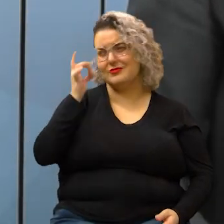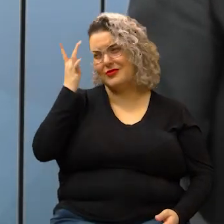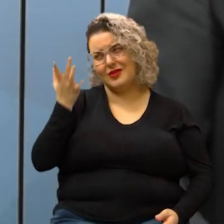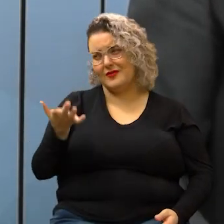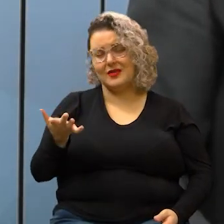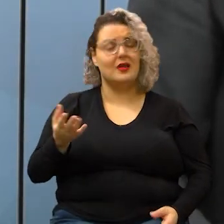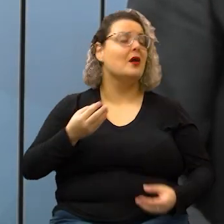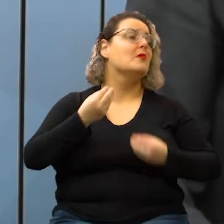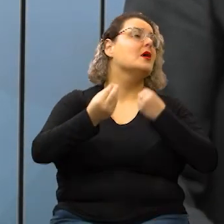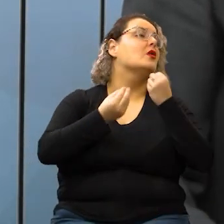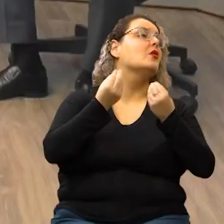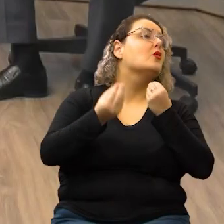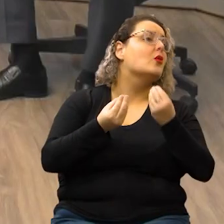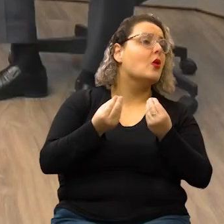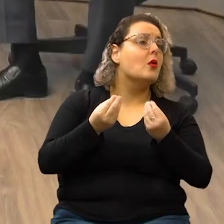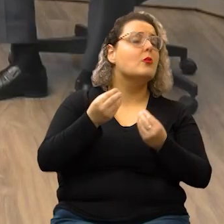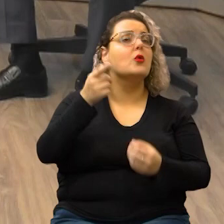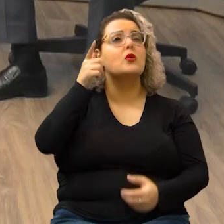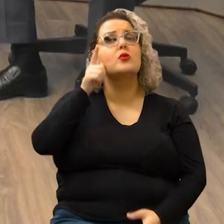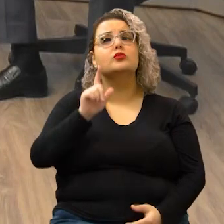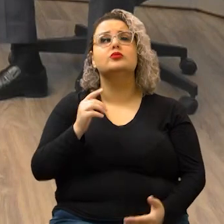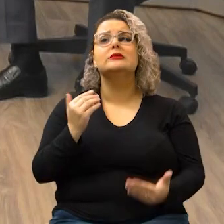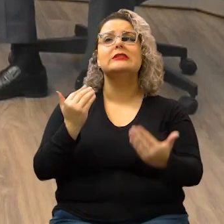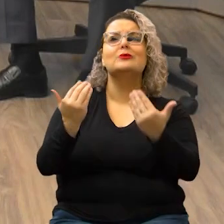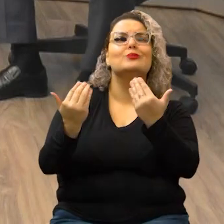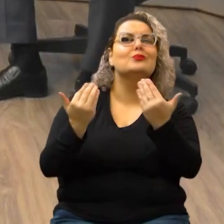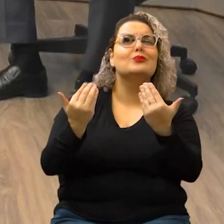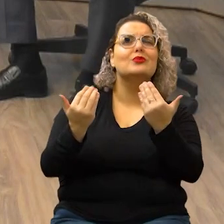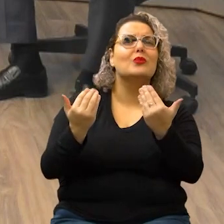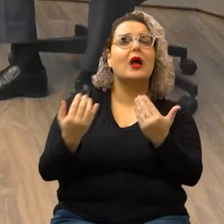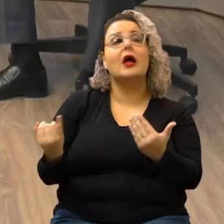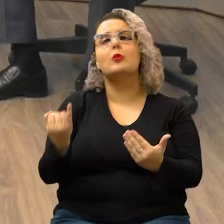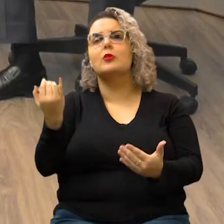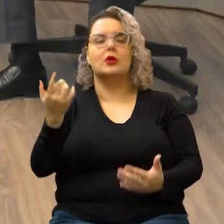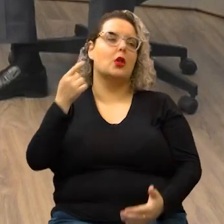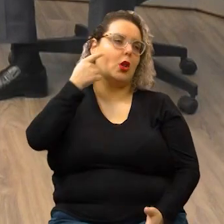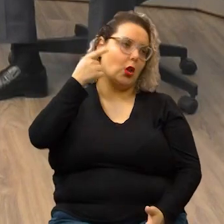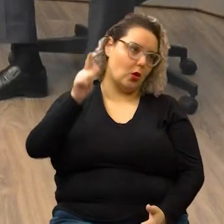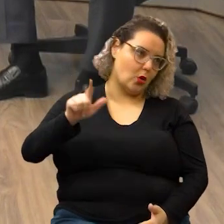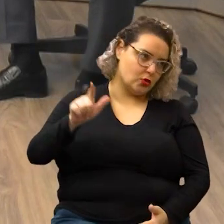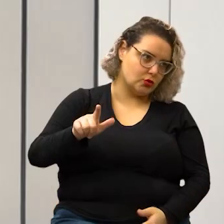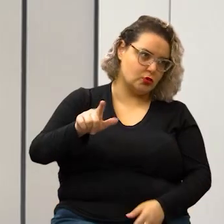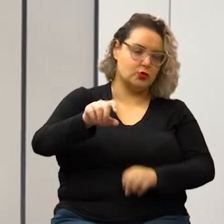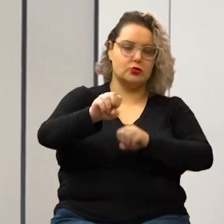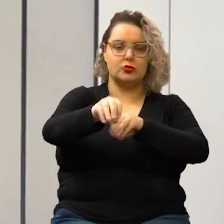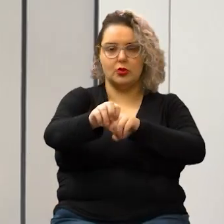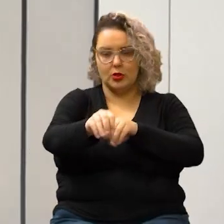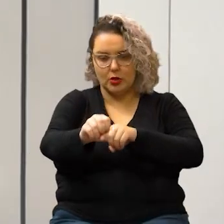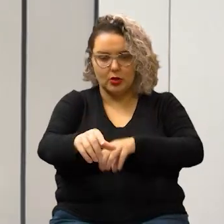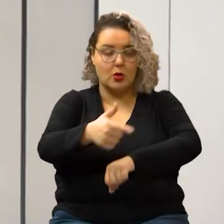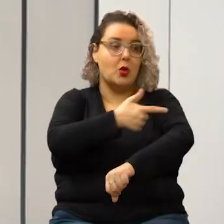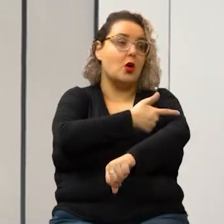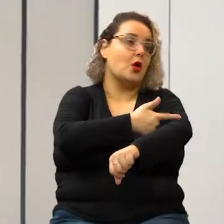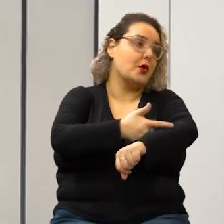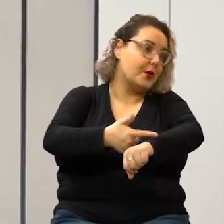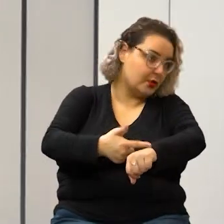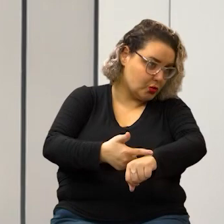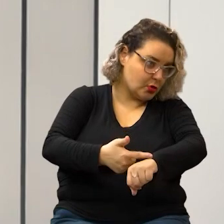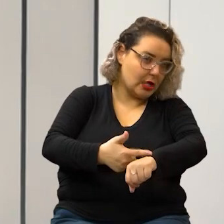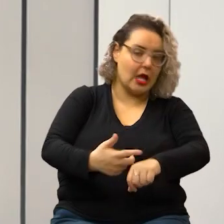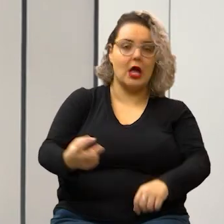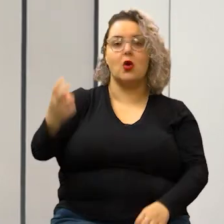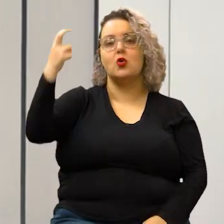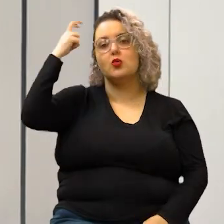Mas como que a gente consegue mensurar, por exemplo, a importância, claro, da educação e da cultura